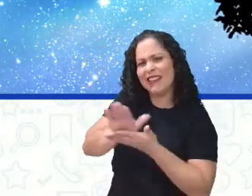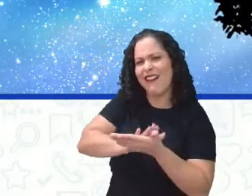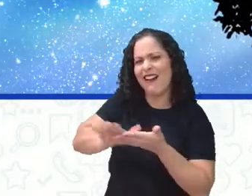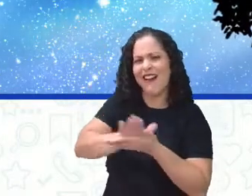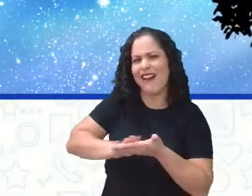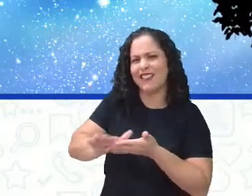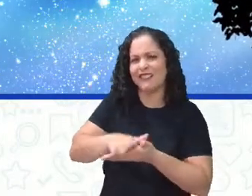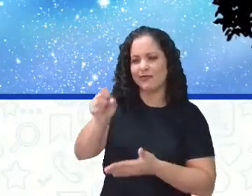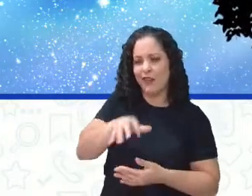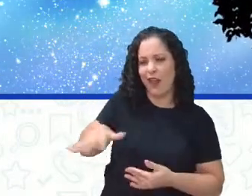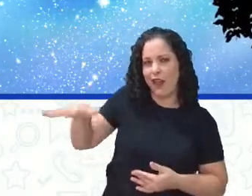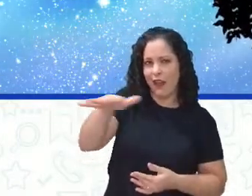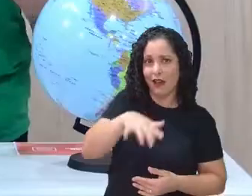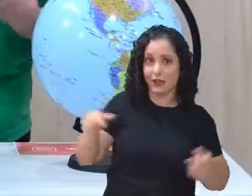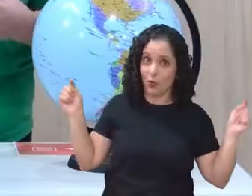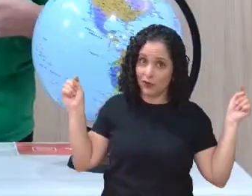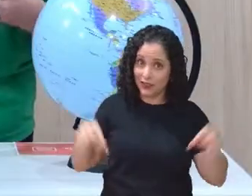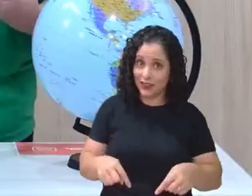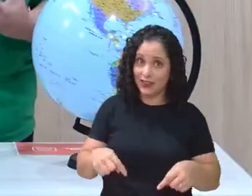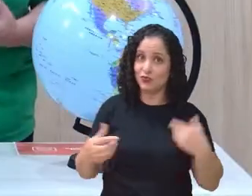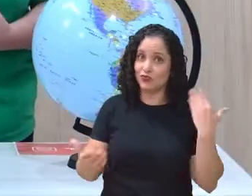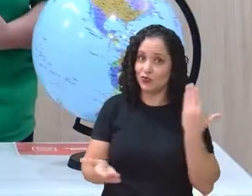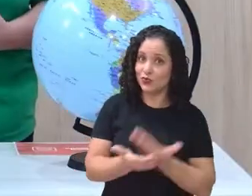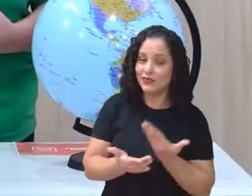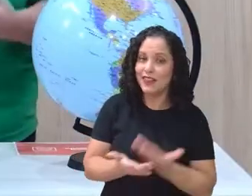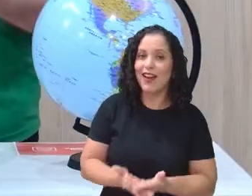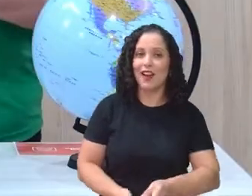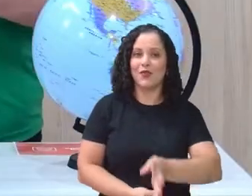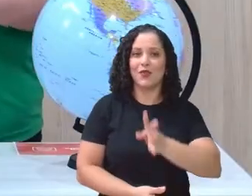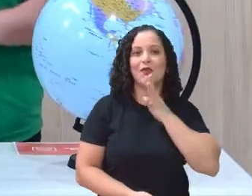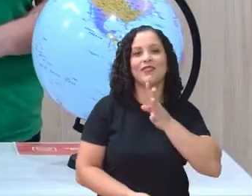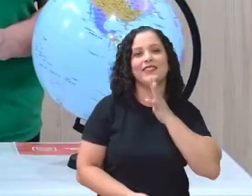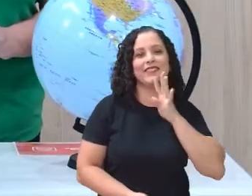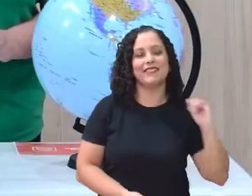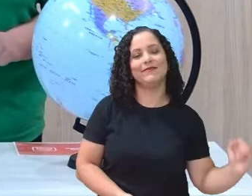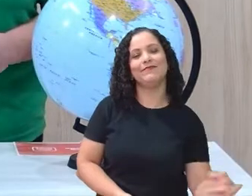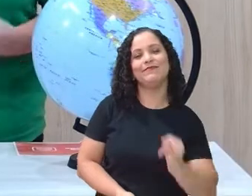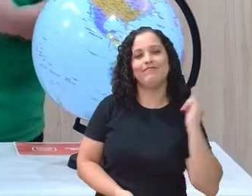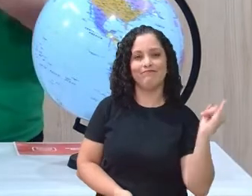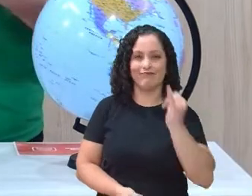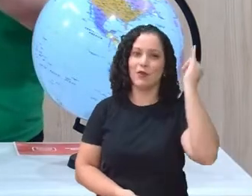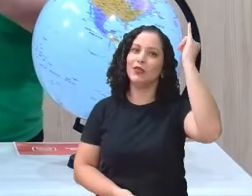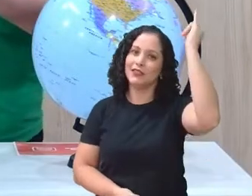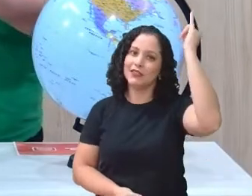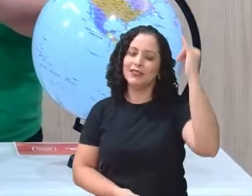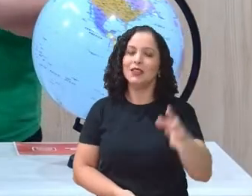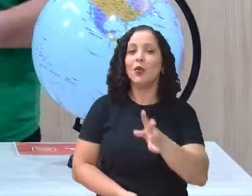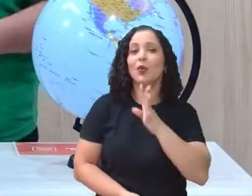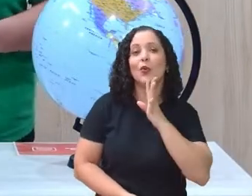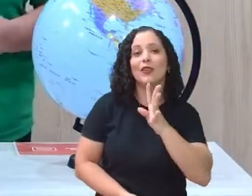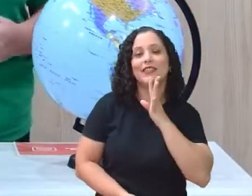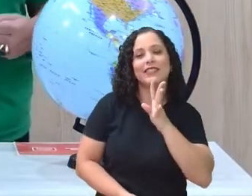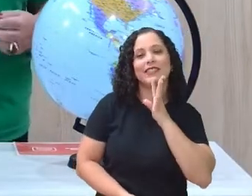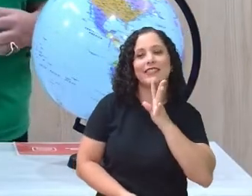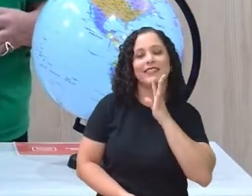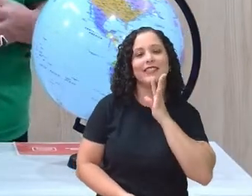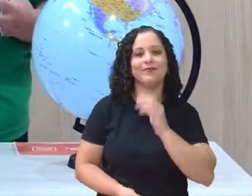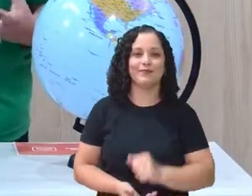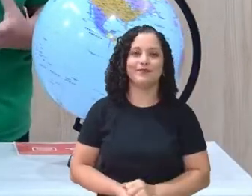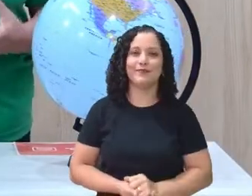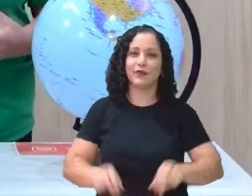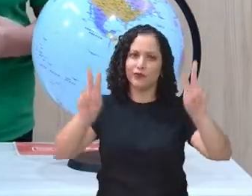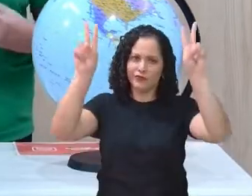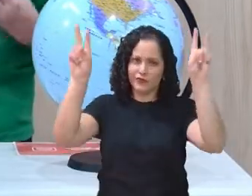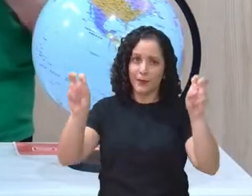astronomia. Então, aqui é o lugar, a gente vai estudar, a gente vai conhecer. É muito importante, né, a gente conhecer aí essa